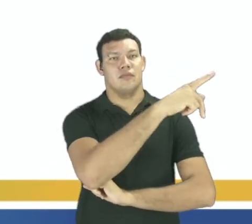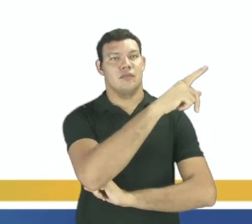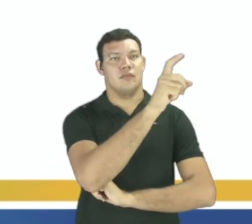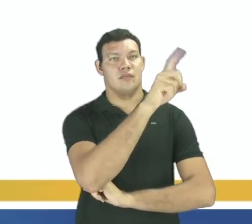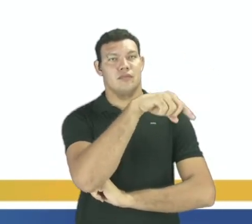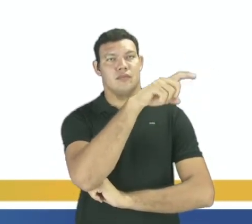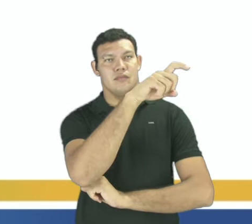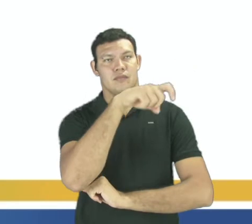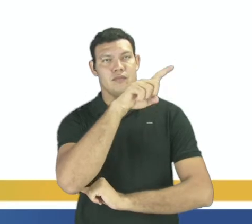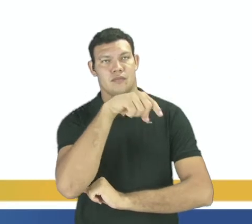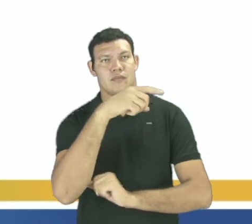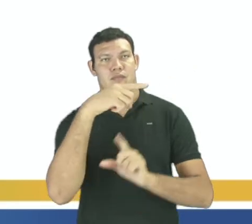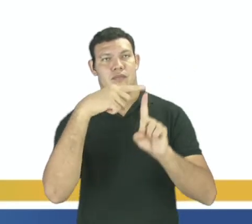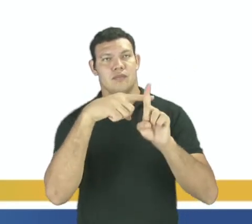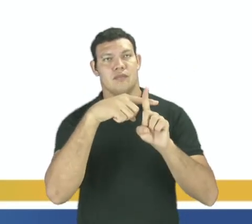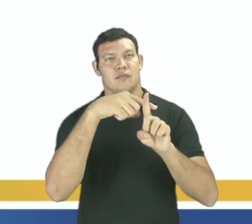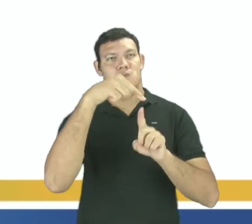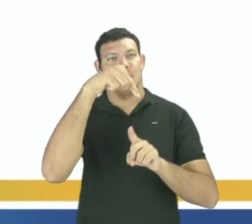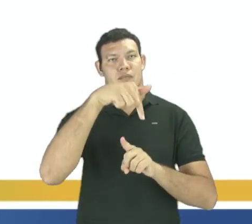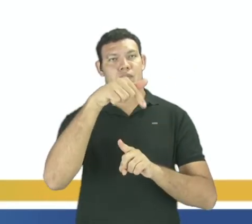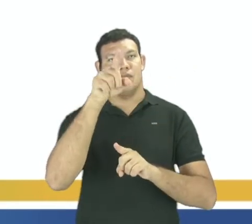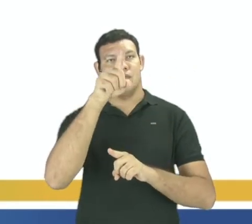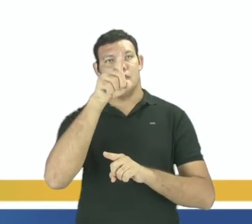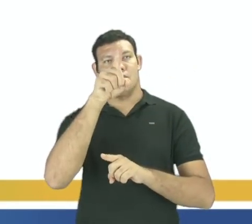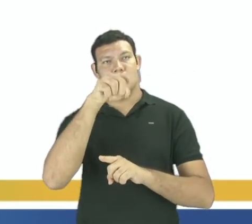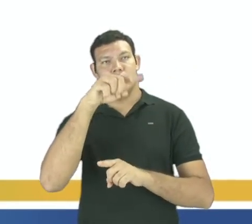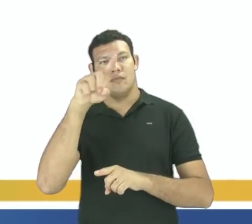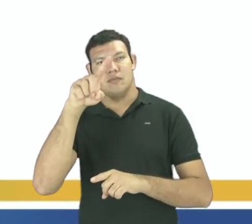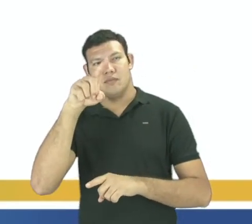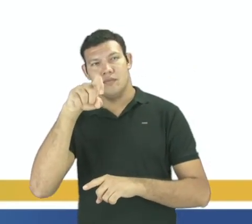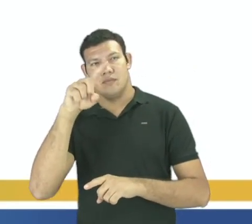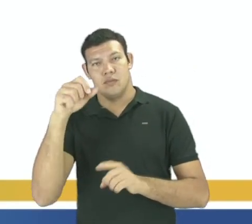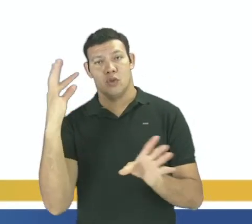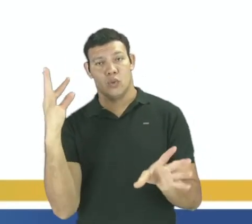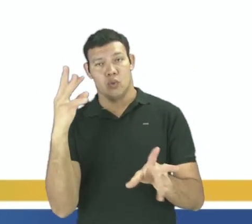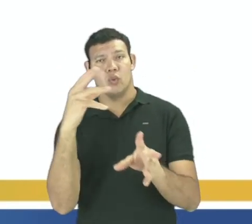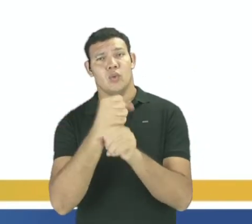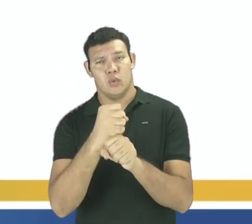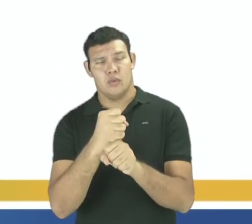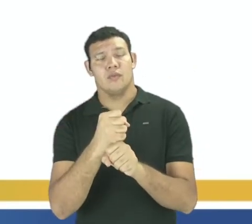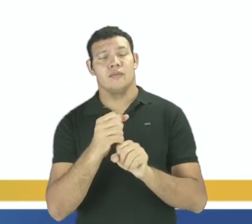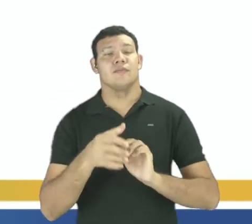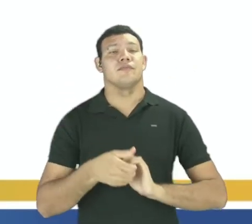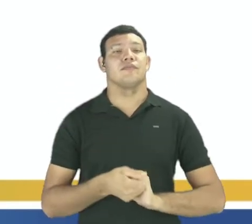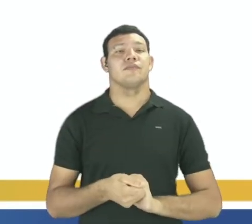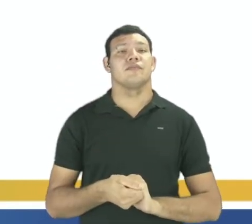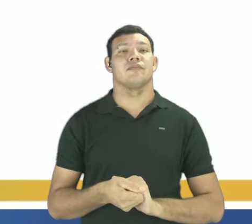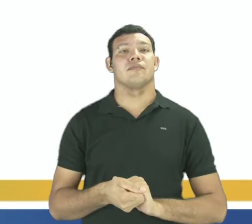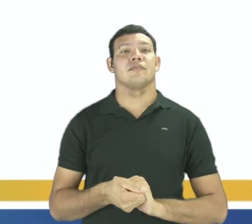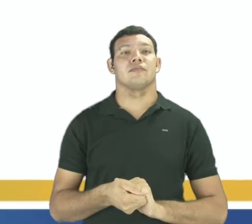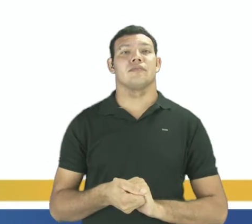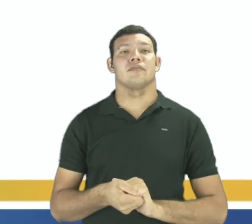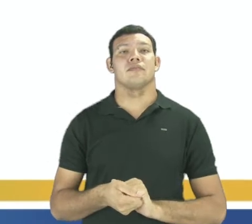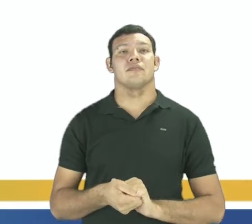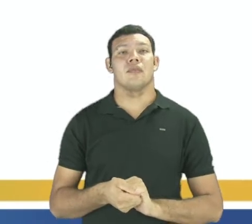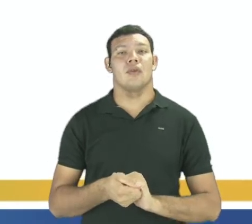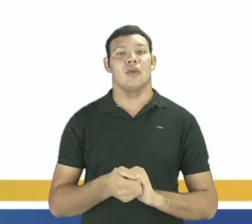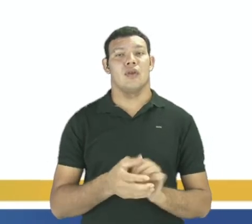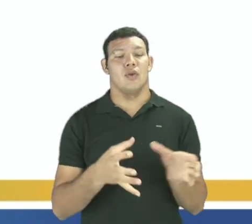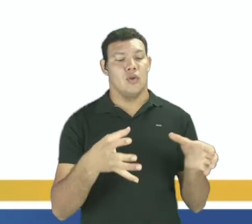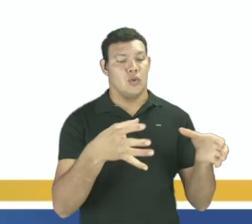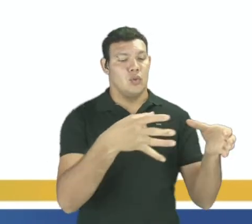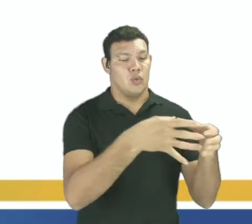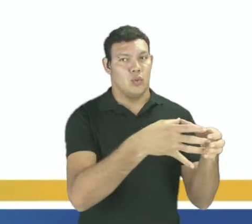de x, ele vai somar esses polinômios. Tudo bem? Então, devemos agrupar os